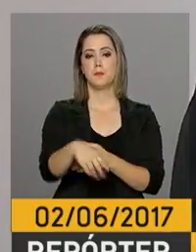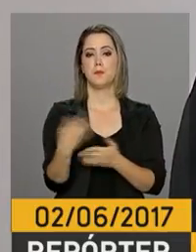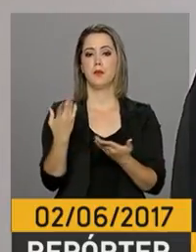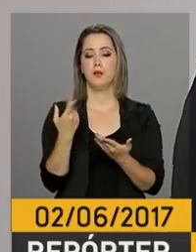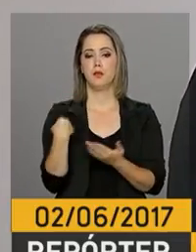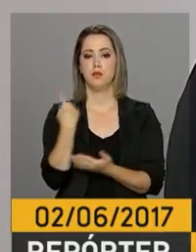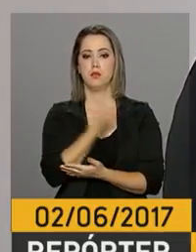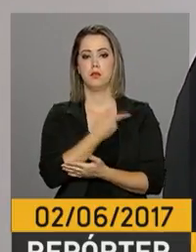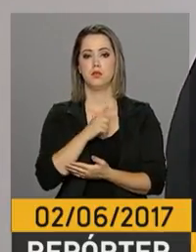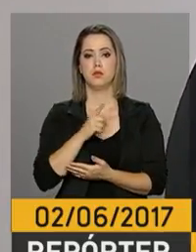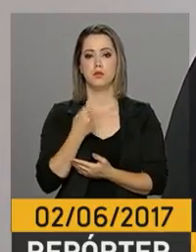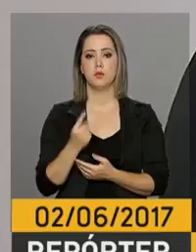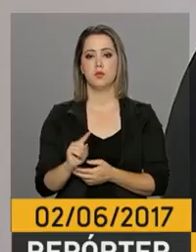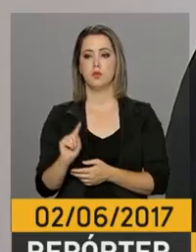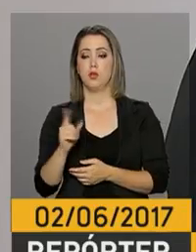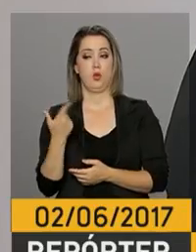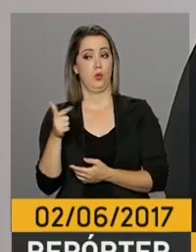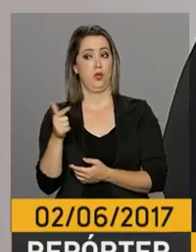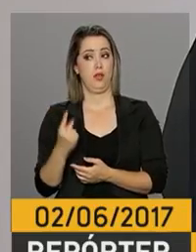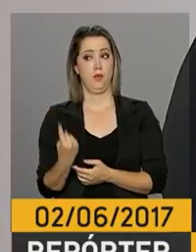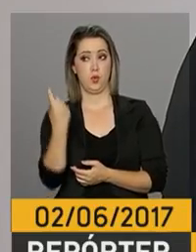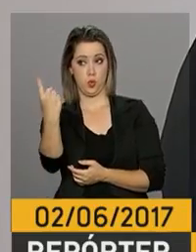não temos